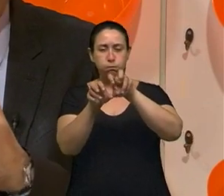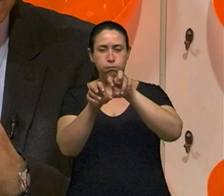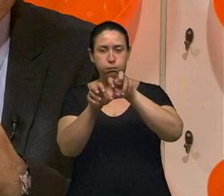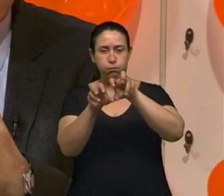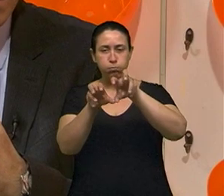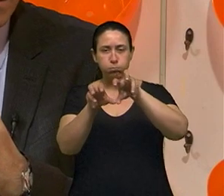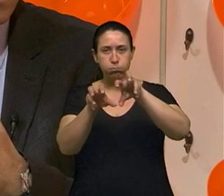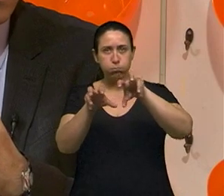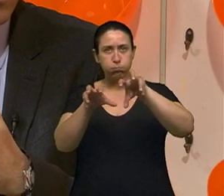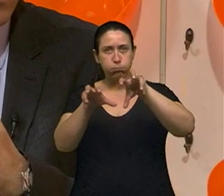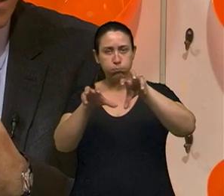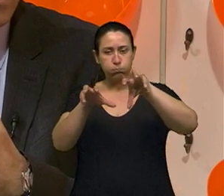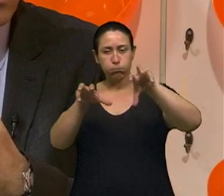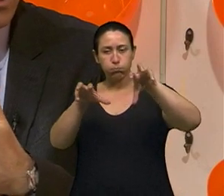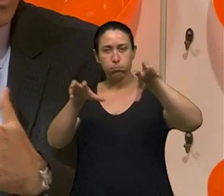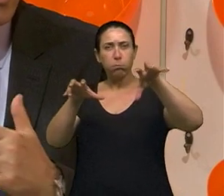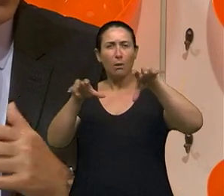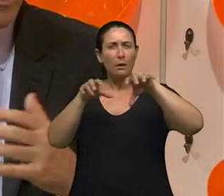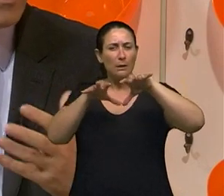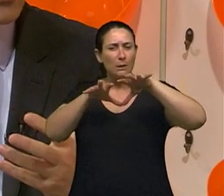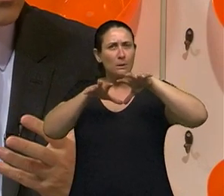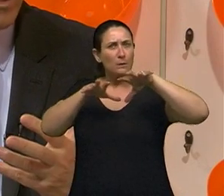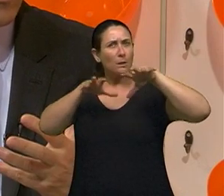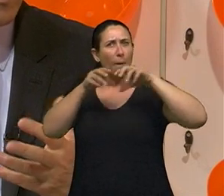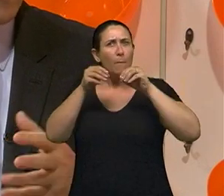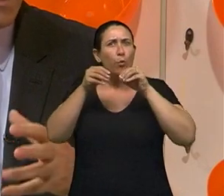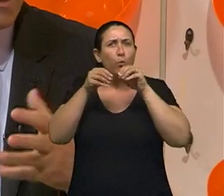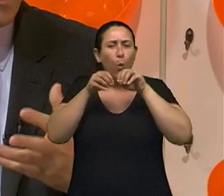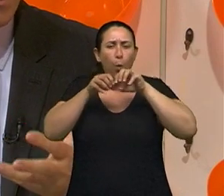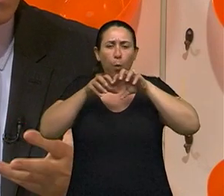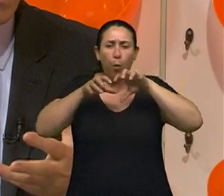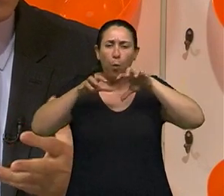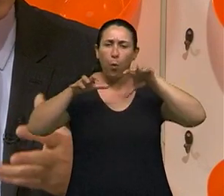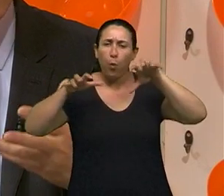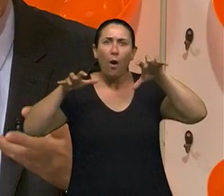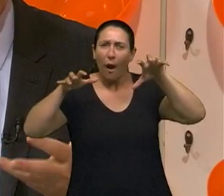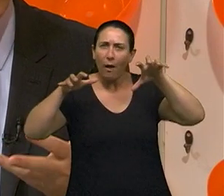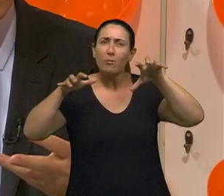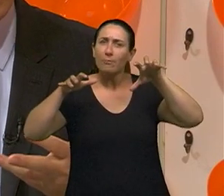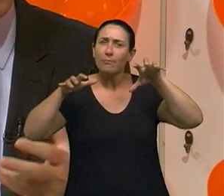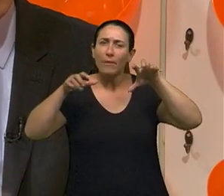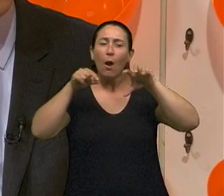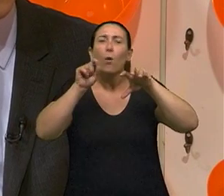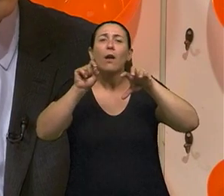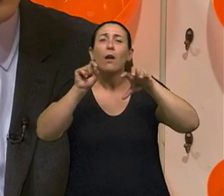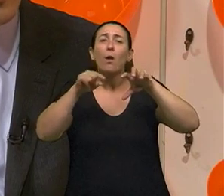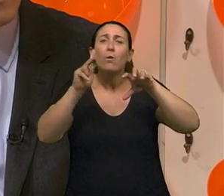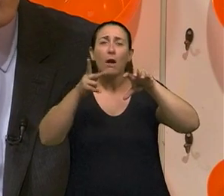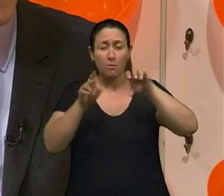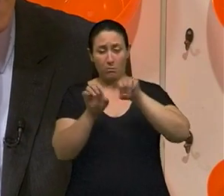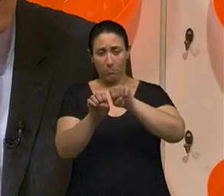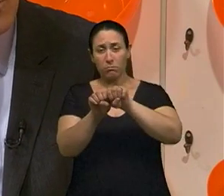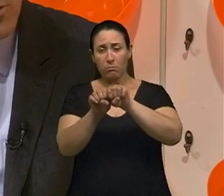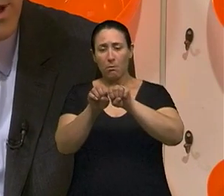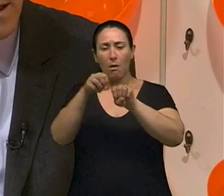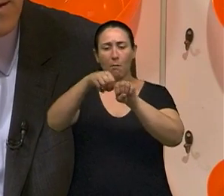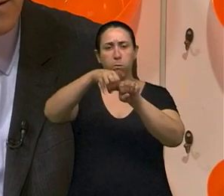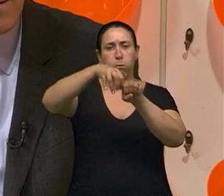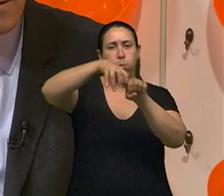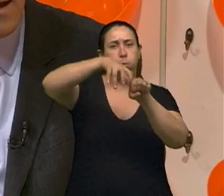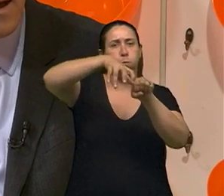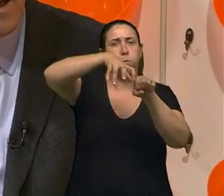o stress na parede do vaso e o risco do aneurisma dessa dilatação dessa bolha é justamente a